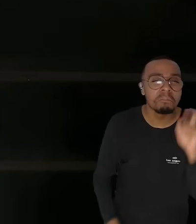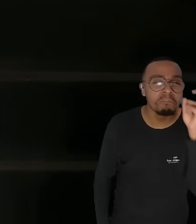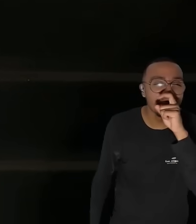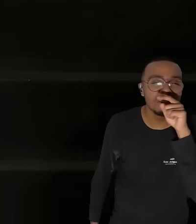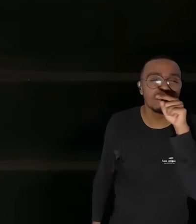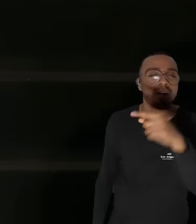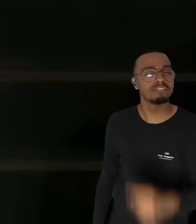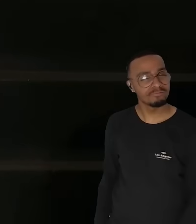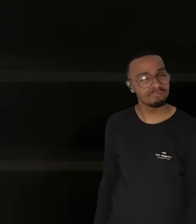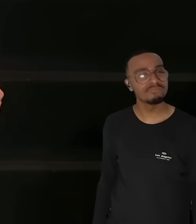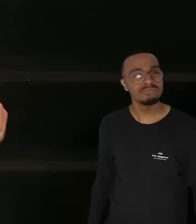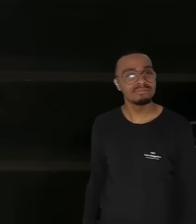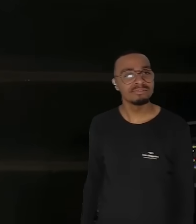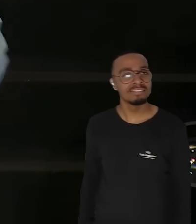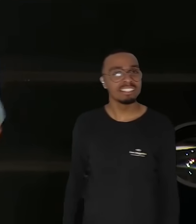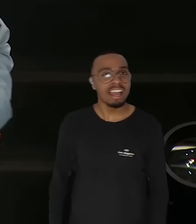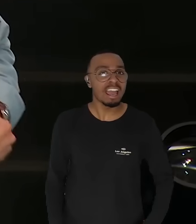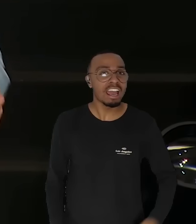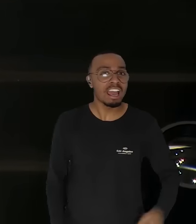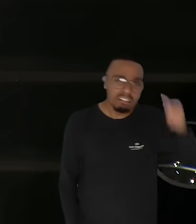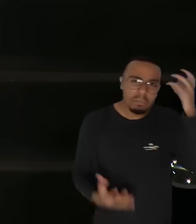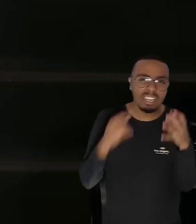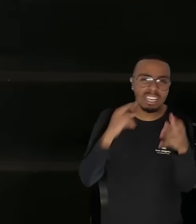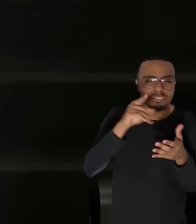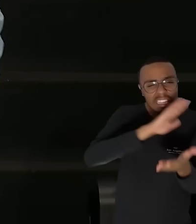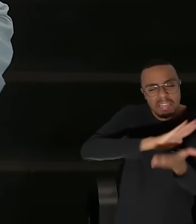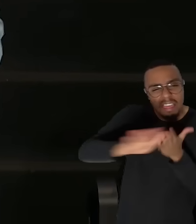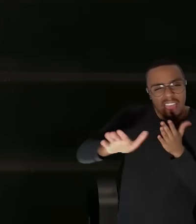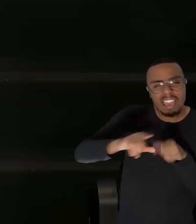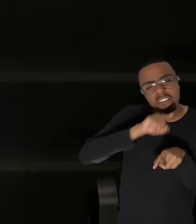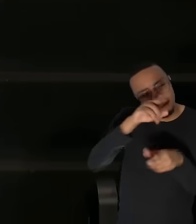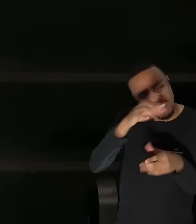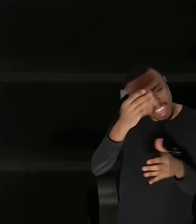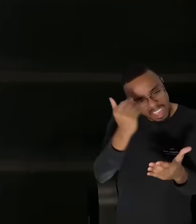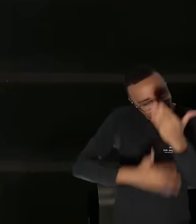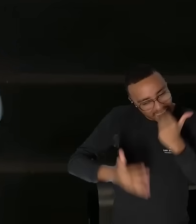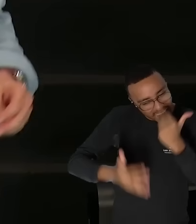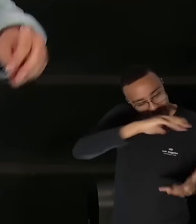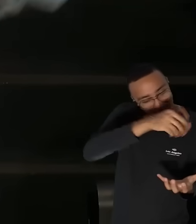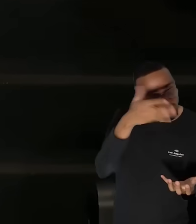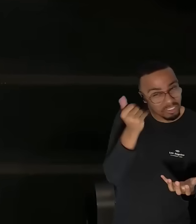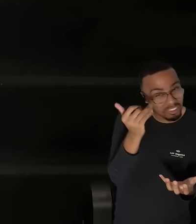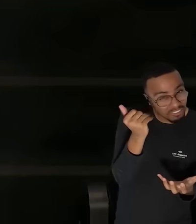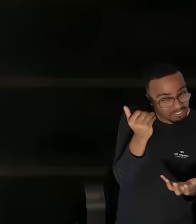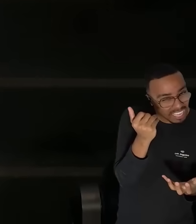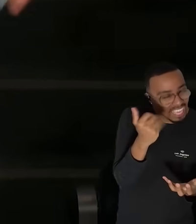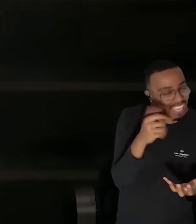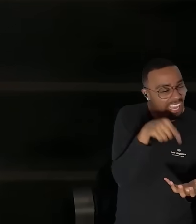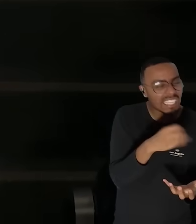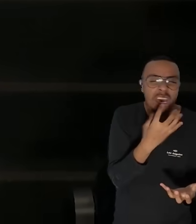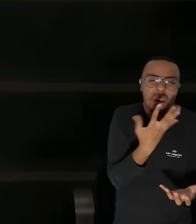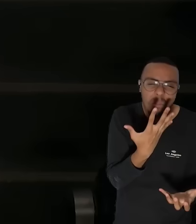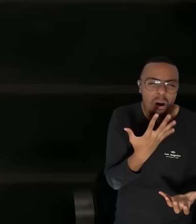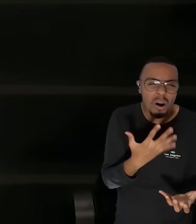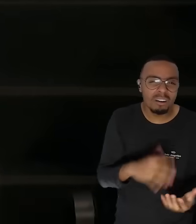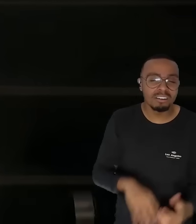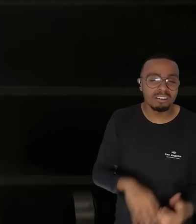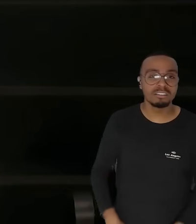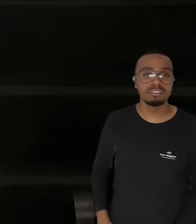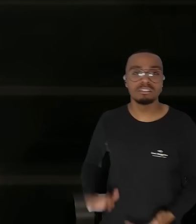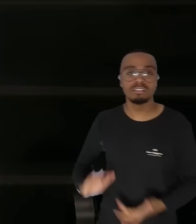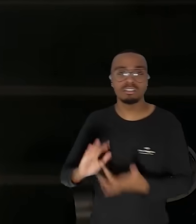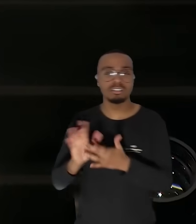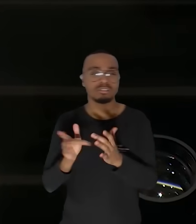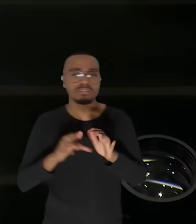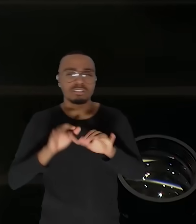dizendo: é verdade, sai mesmo, cai no mundão mesmo, cai no mundão mesmo, porque não vale nada, não vale a pena. E Jesus está dizendo: